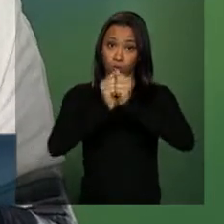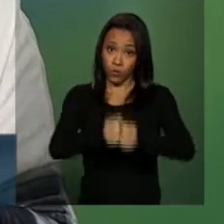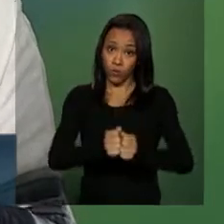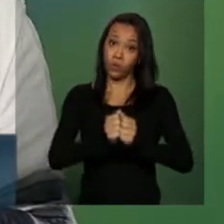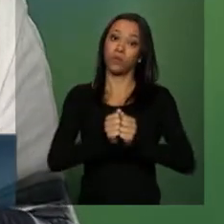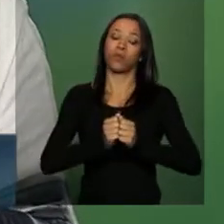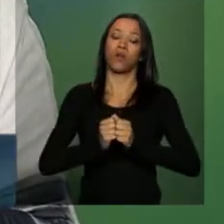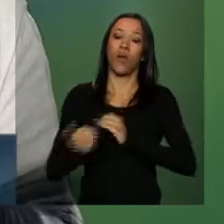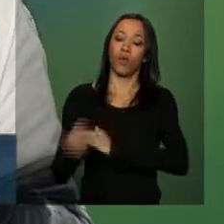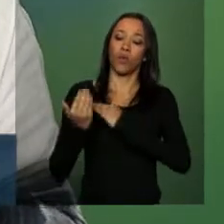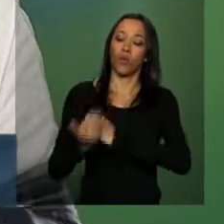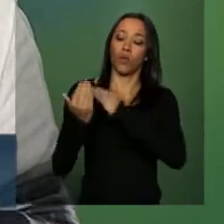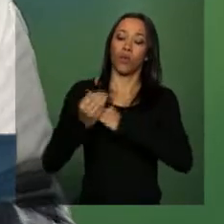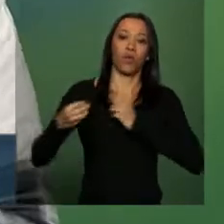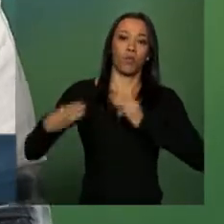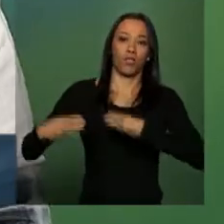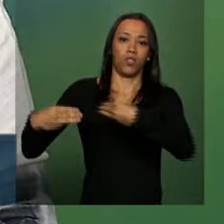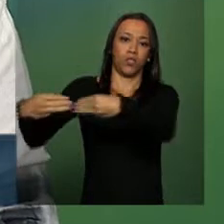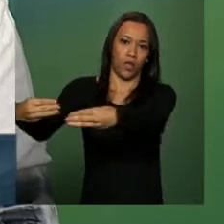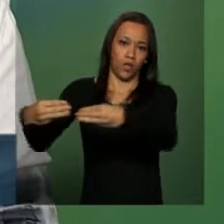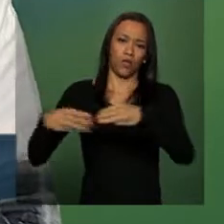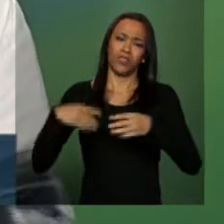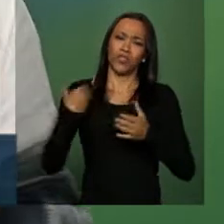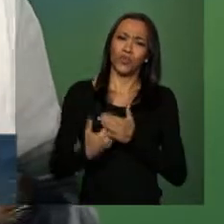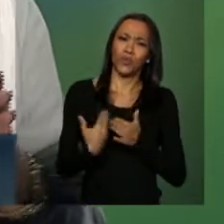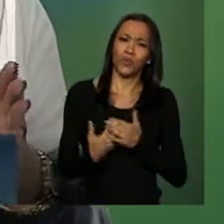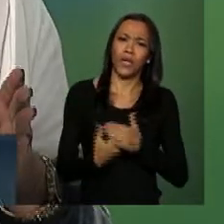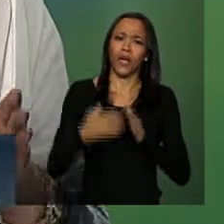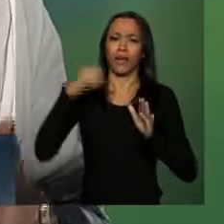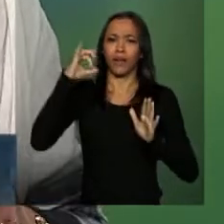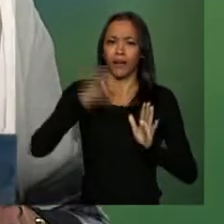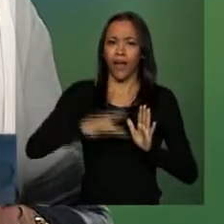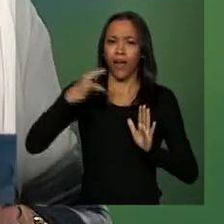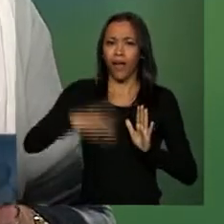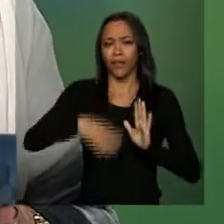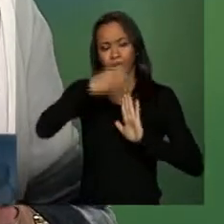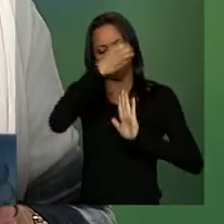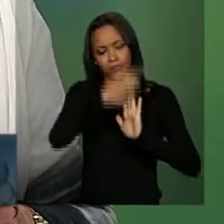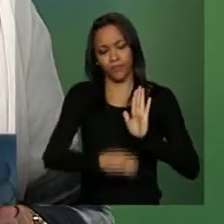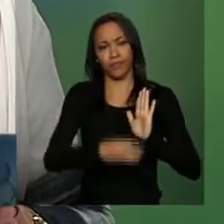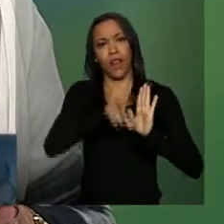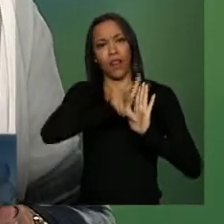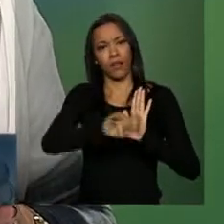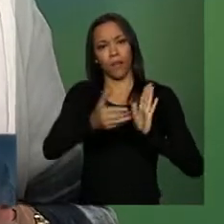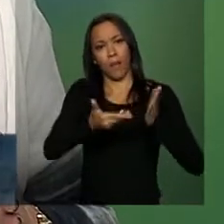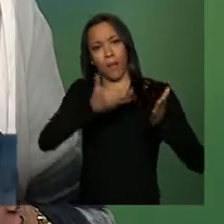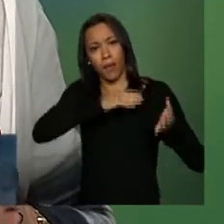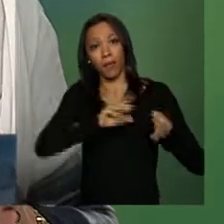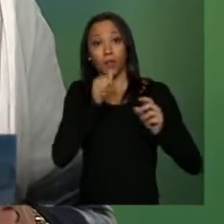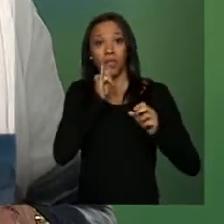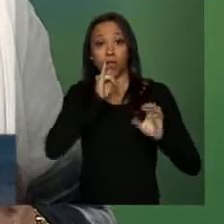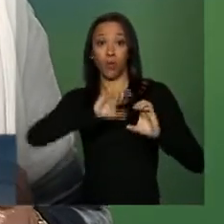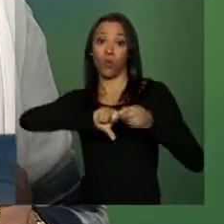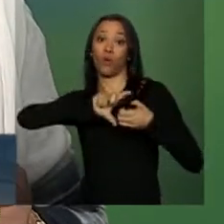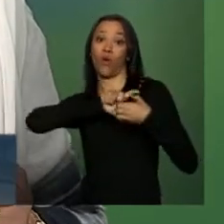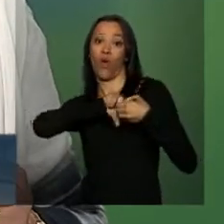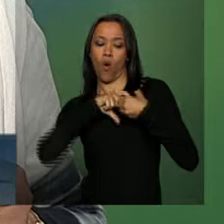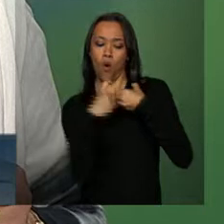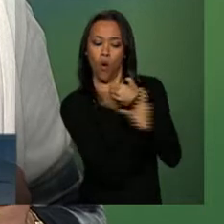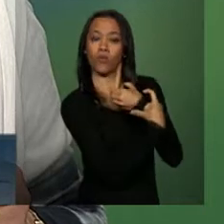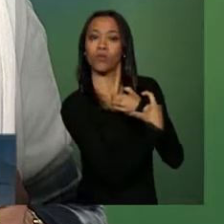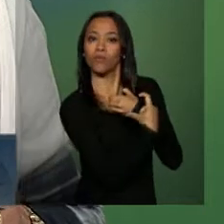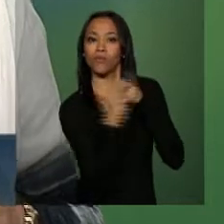outros pudessem, capítulo por capítulo. Então, nós vamos pegar o capítulo agora da rotulagem. Eu acho que em 30 dias está